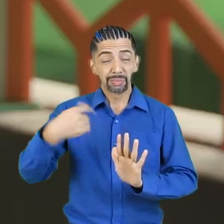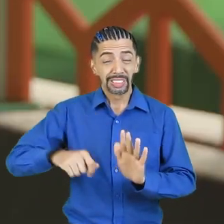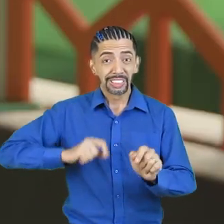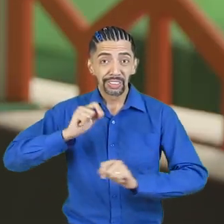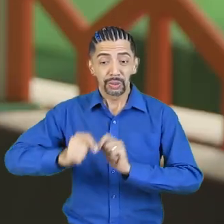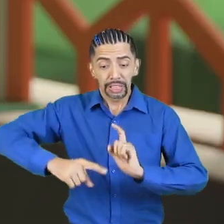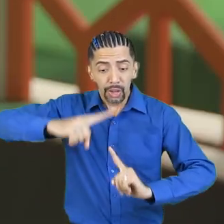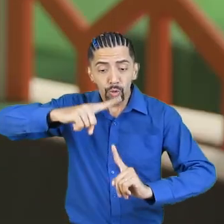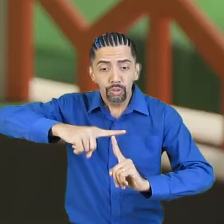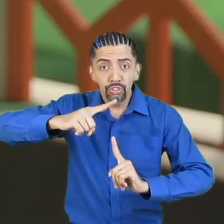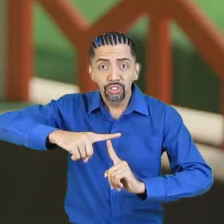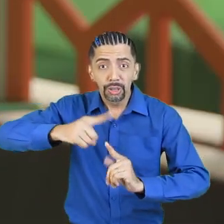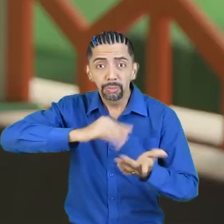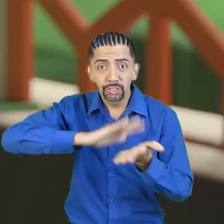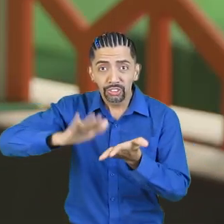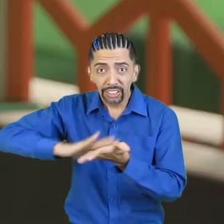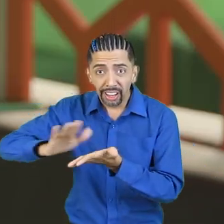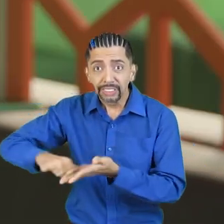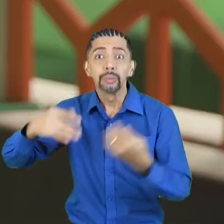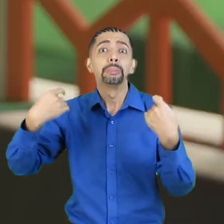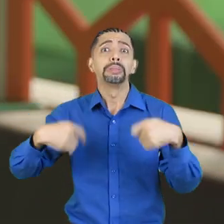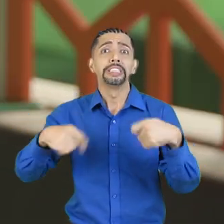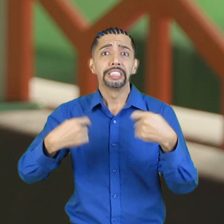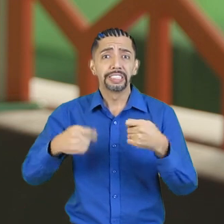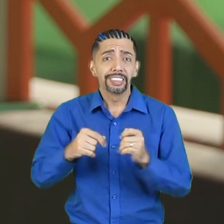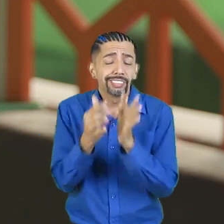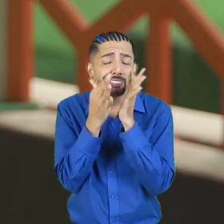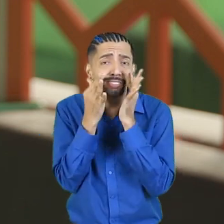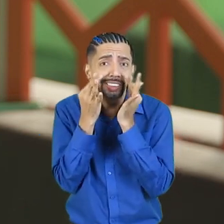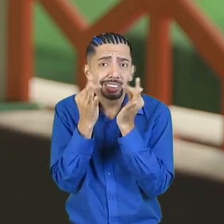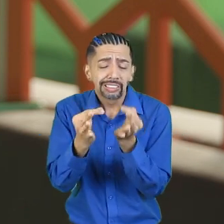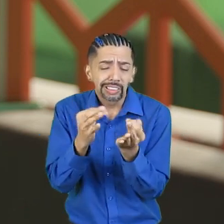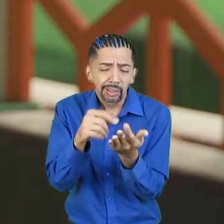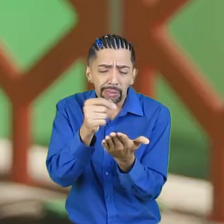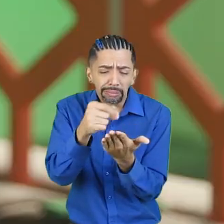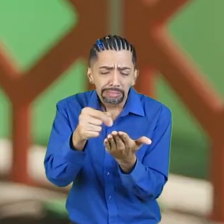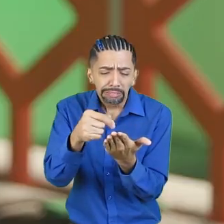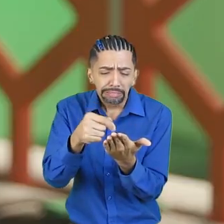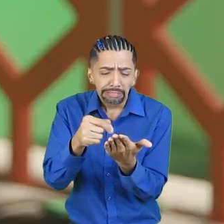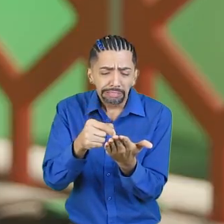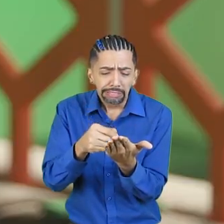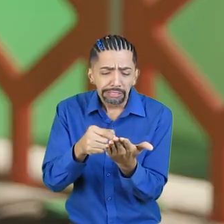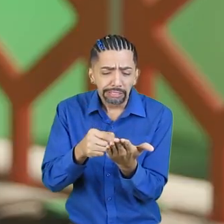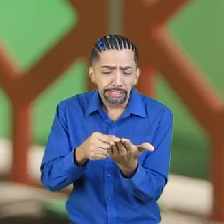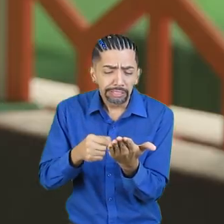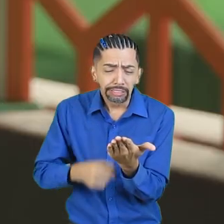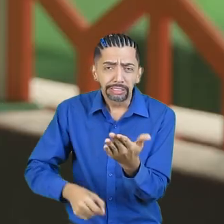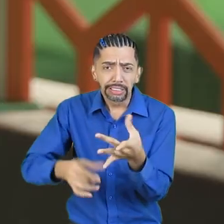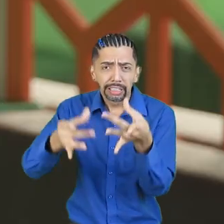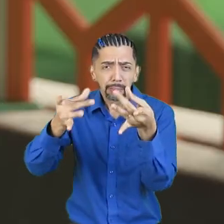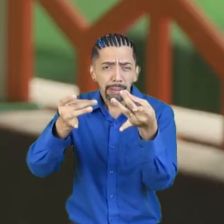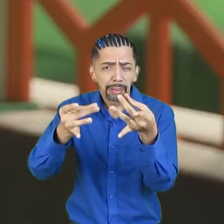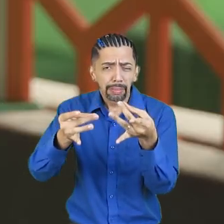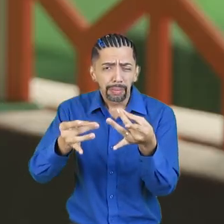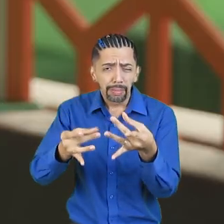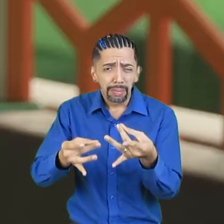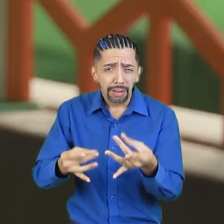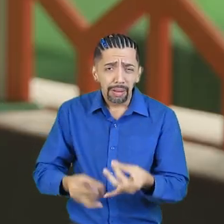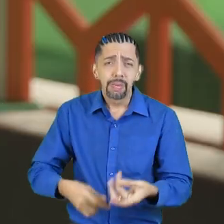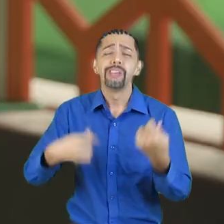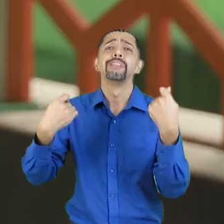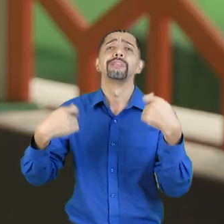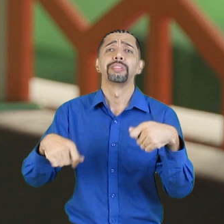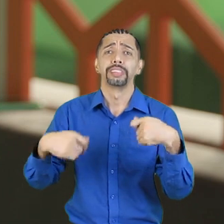por tipo de gasto, ou seja, ser o mais analítico possível. Item a item. Sabedor disso,